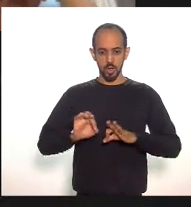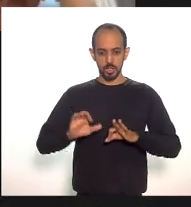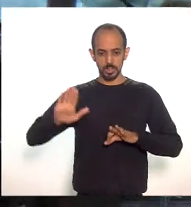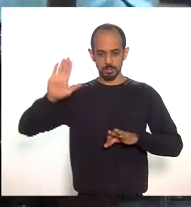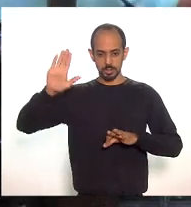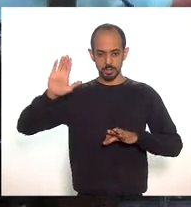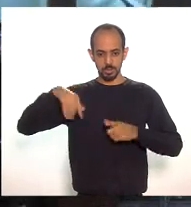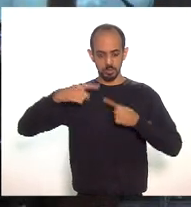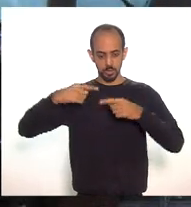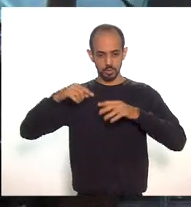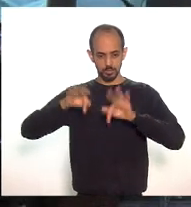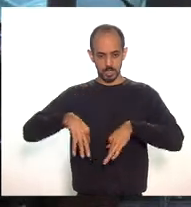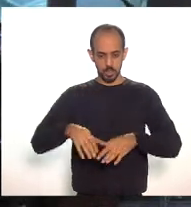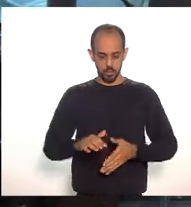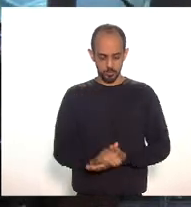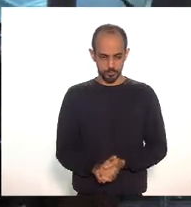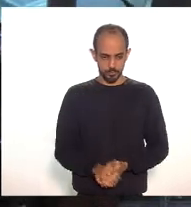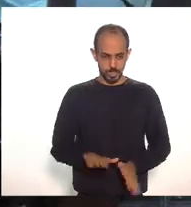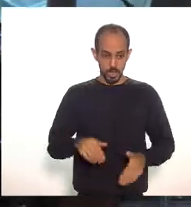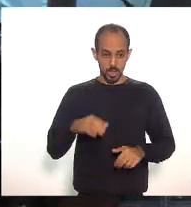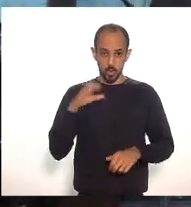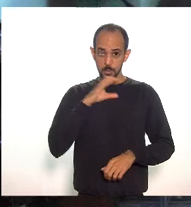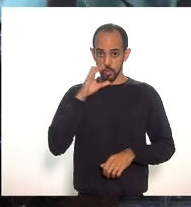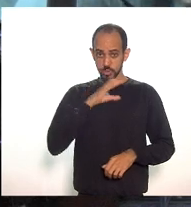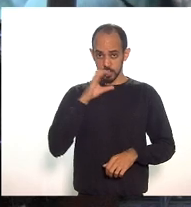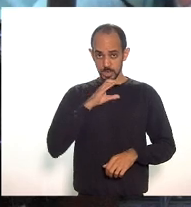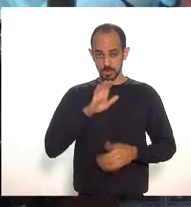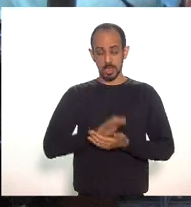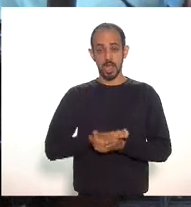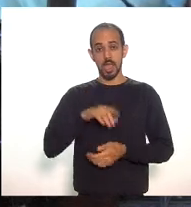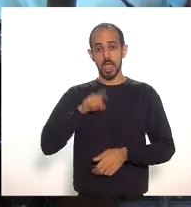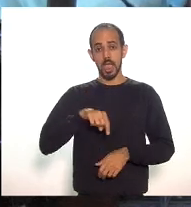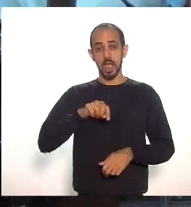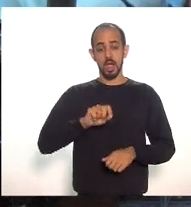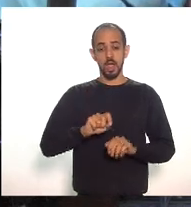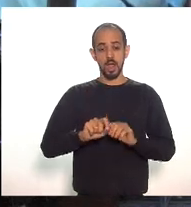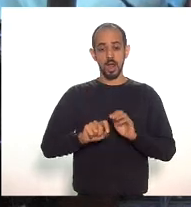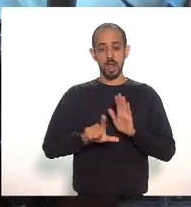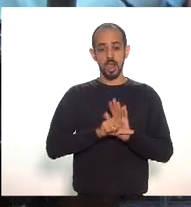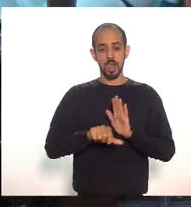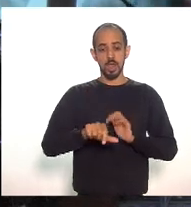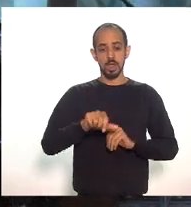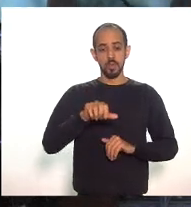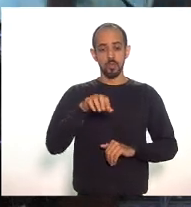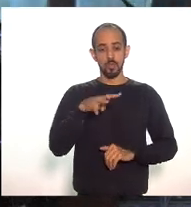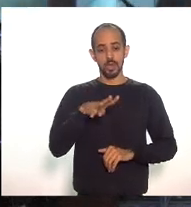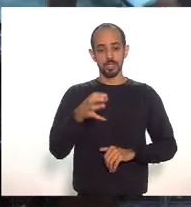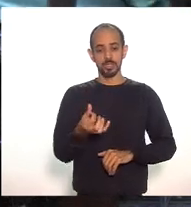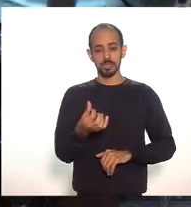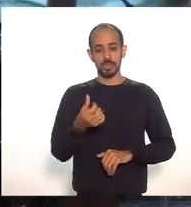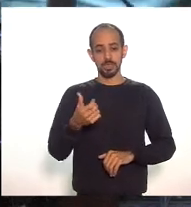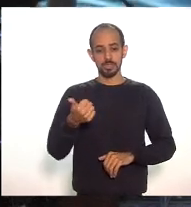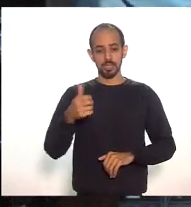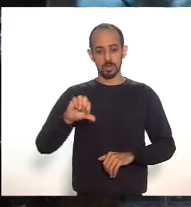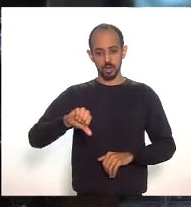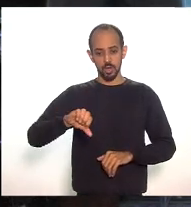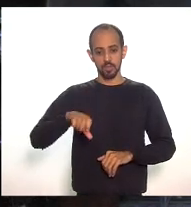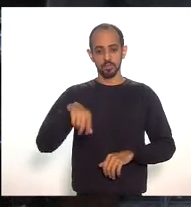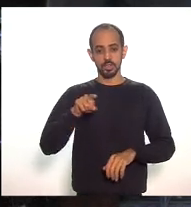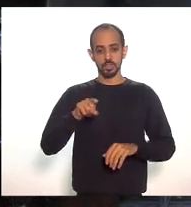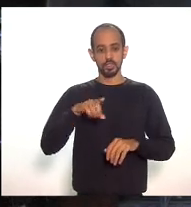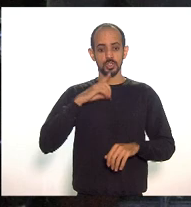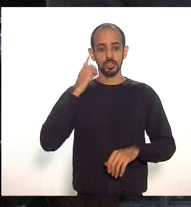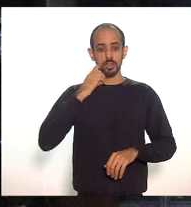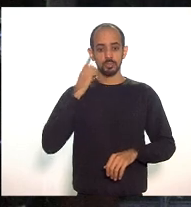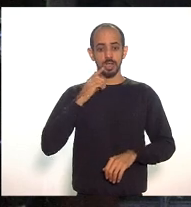ao final em regime de urgência discussão do projeto de lei 1668 19 de autoria do deputado danniel